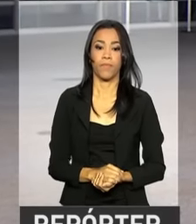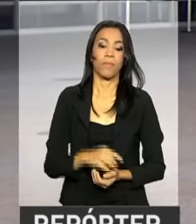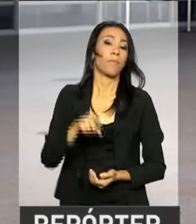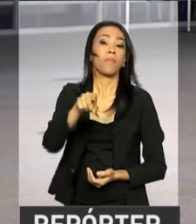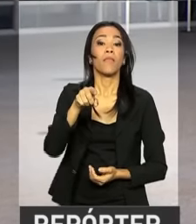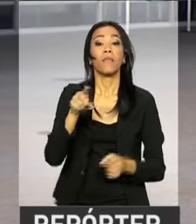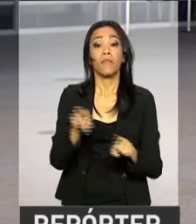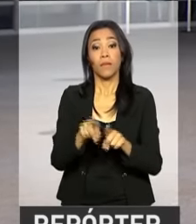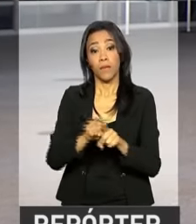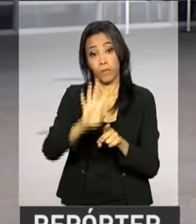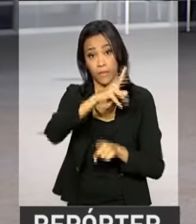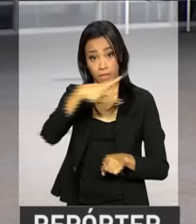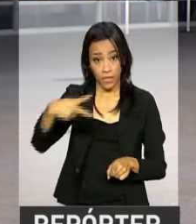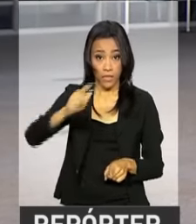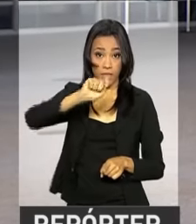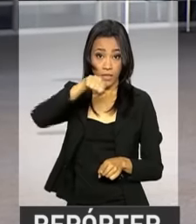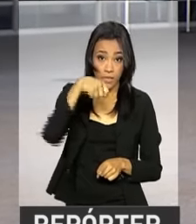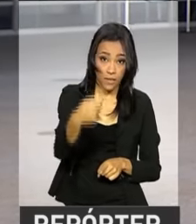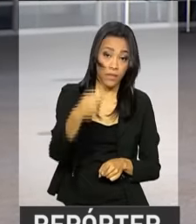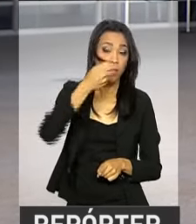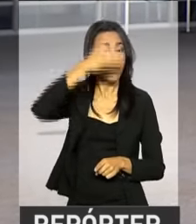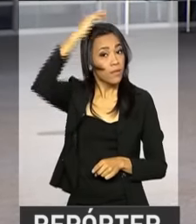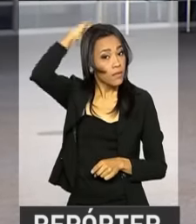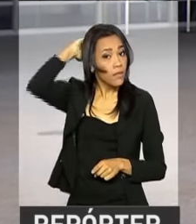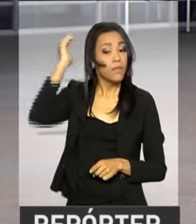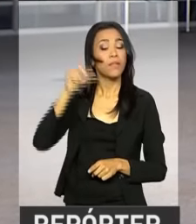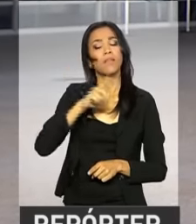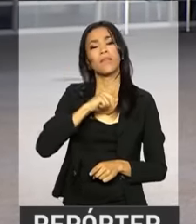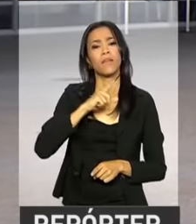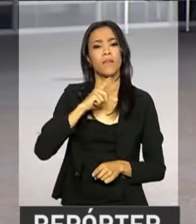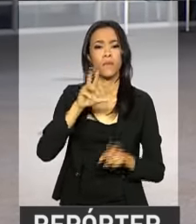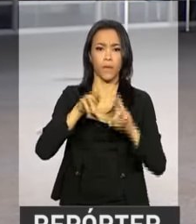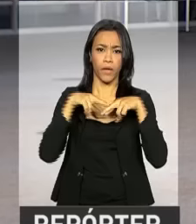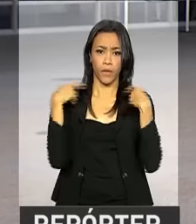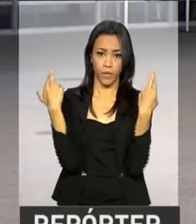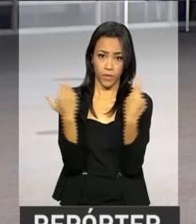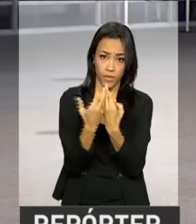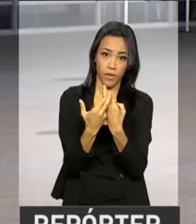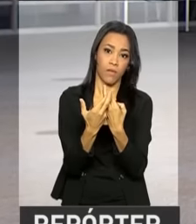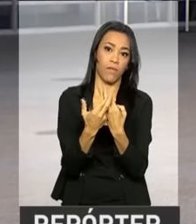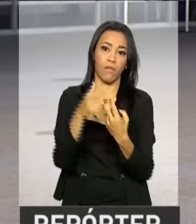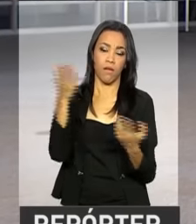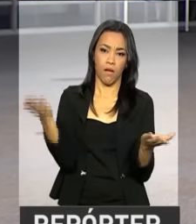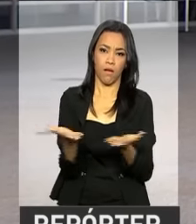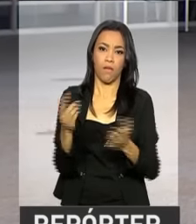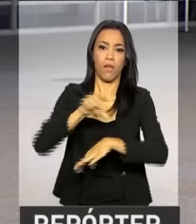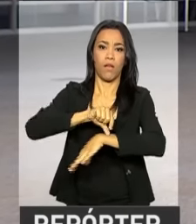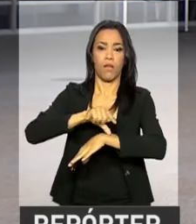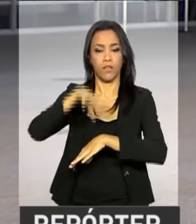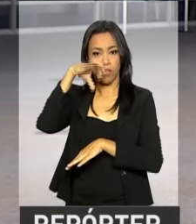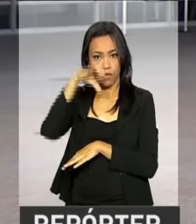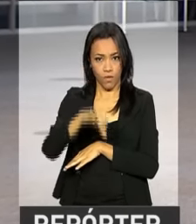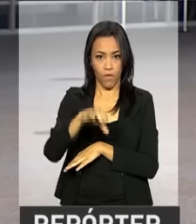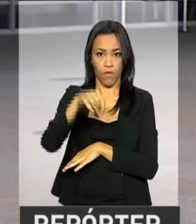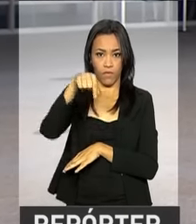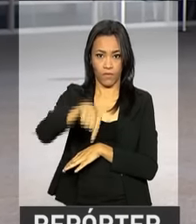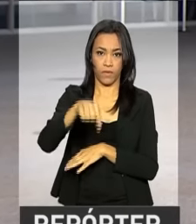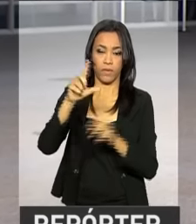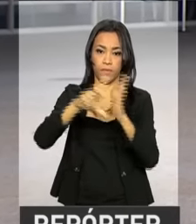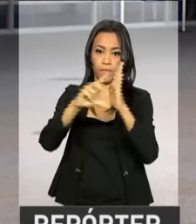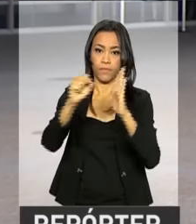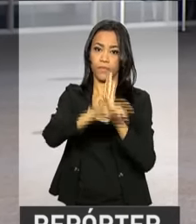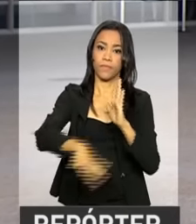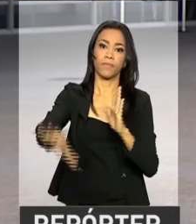Renata, o presidente em exercício, Michel Temer, tem uma reunião com o núcleo institucional agora às 9 horas aqui no Palácio do